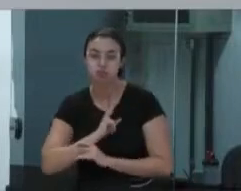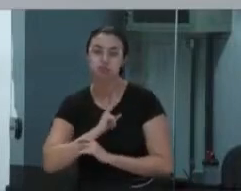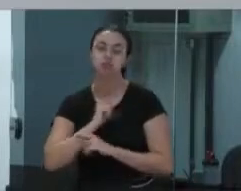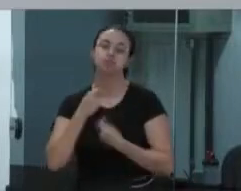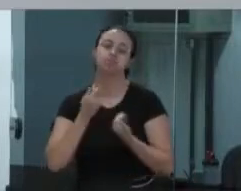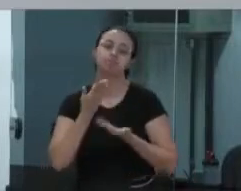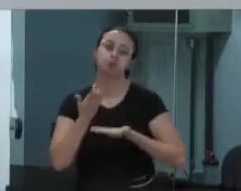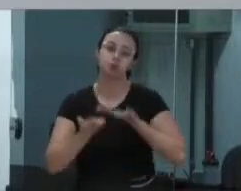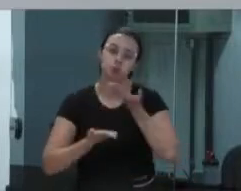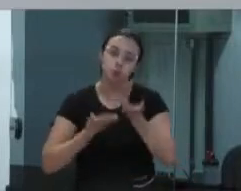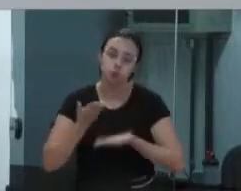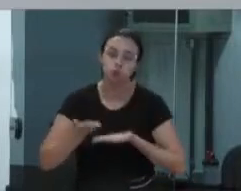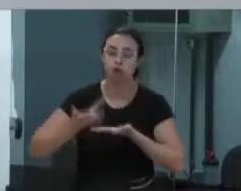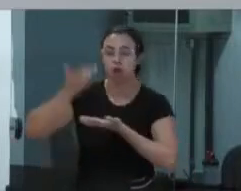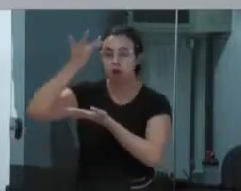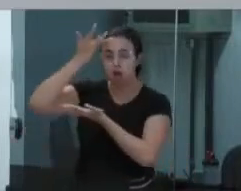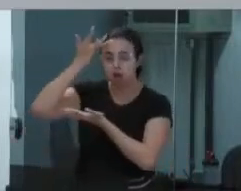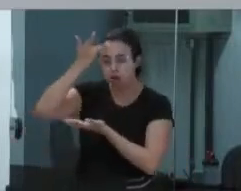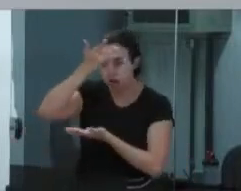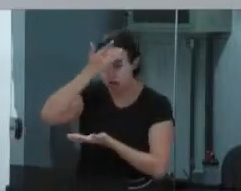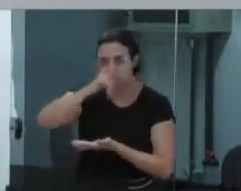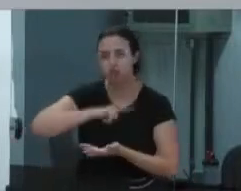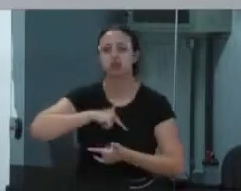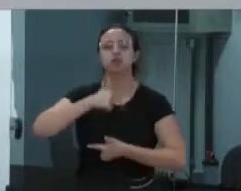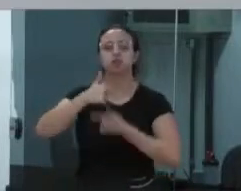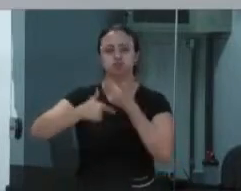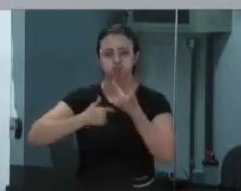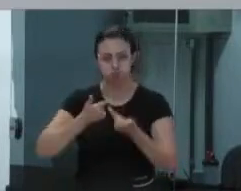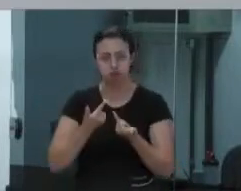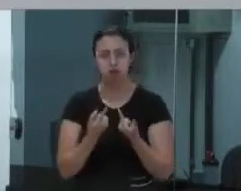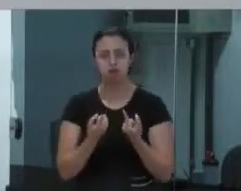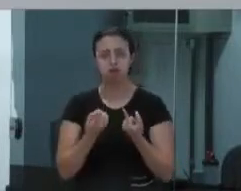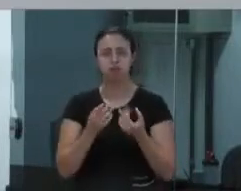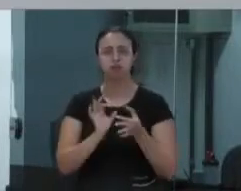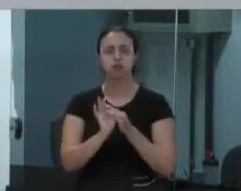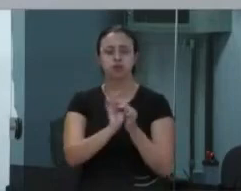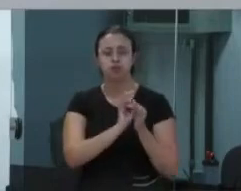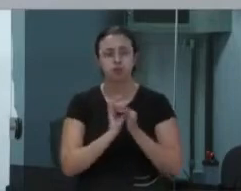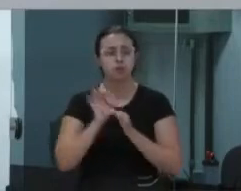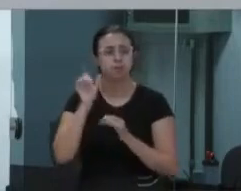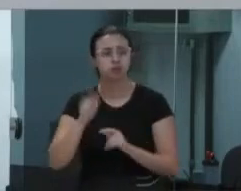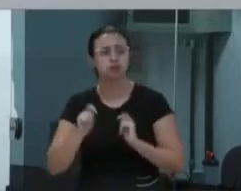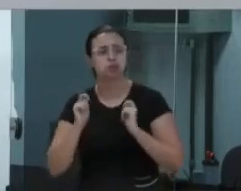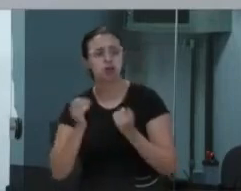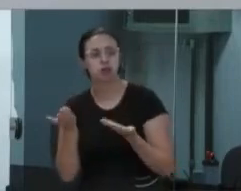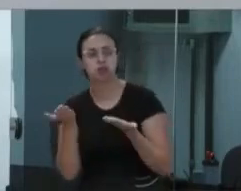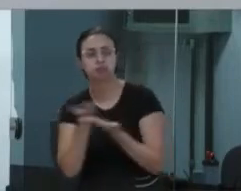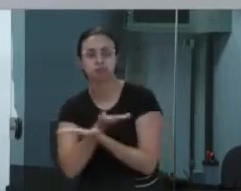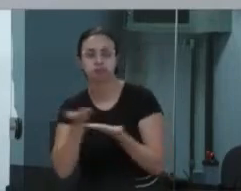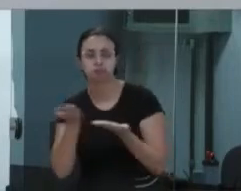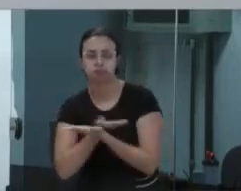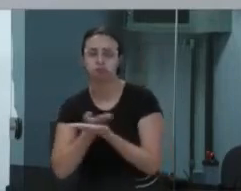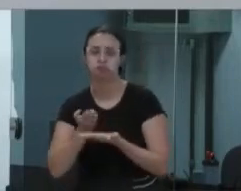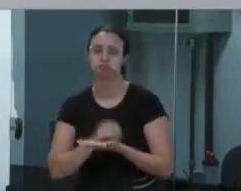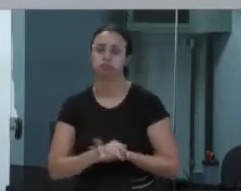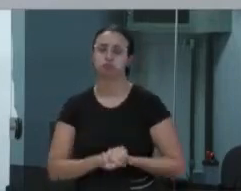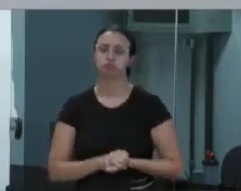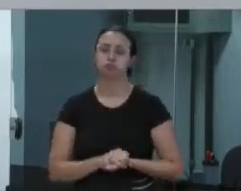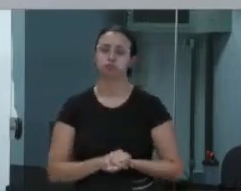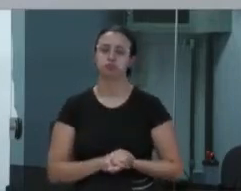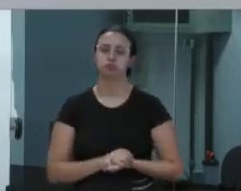saúde, né, ela é da saúde mental. Então, a gente tem um trabalho em conjunto, né, para que essas pessoas possam ser atendidas e direcionadas para um tratamento,